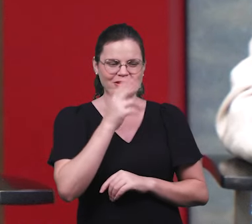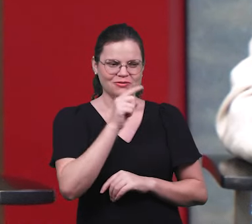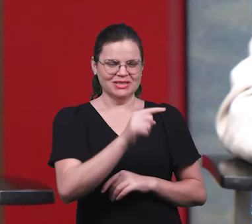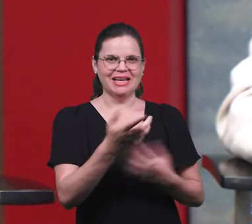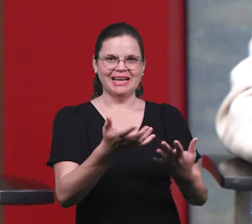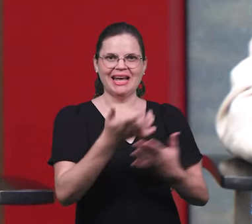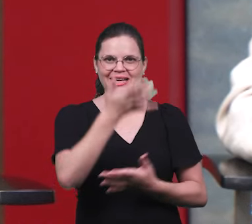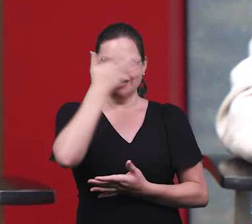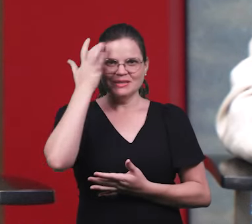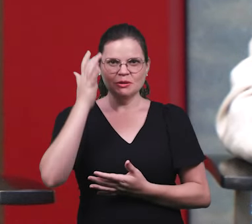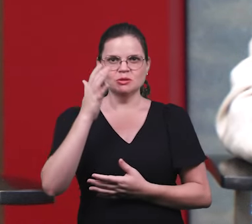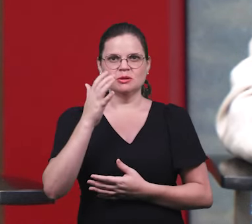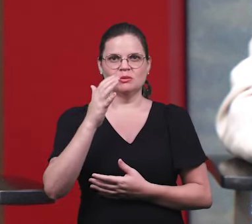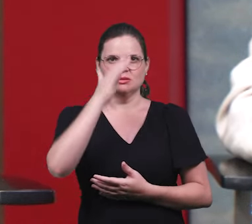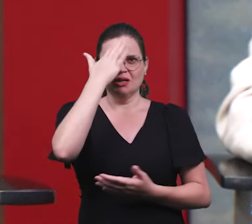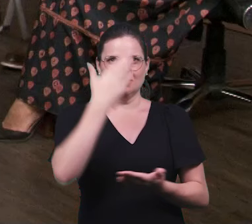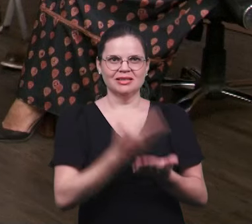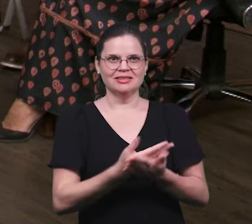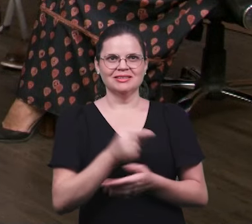assim,